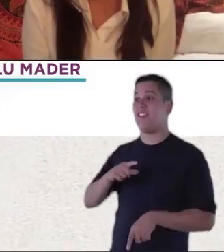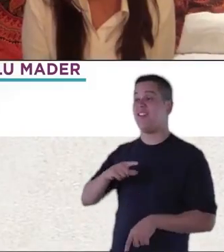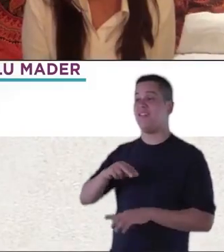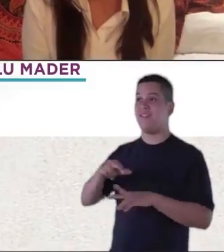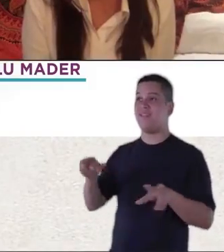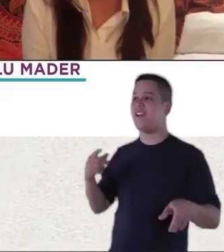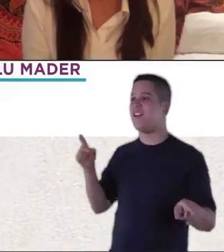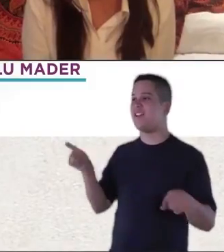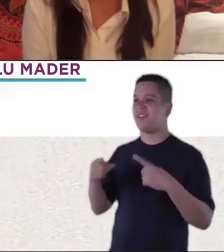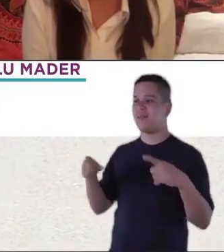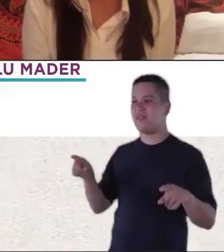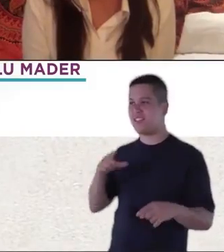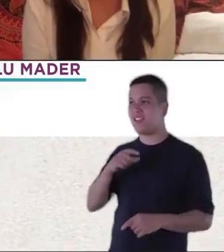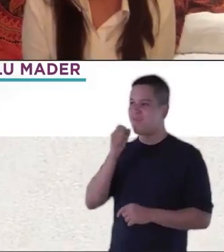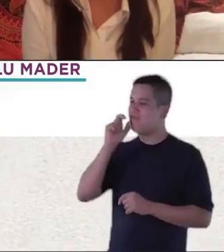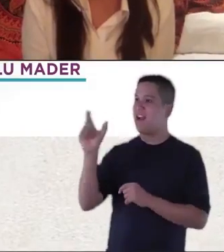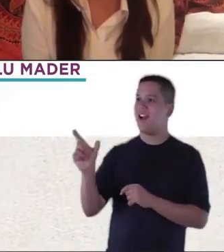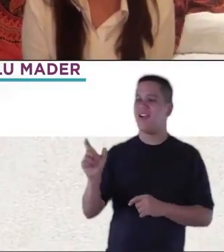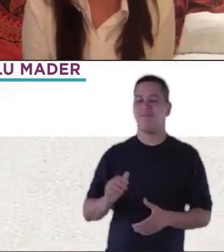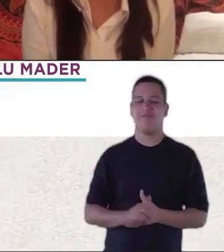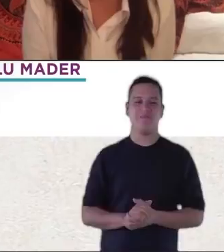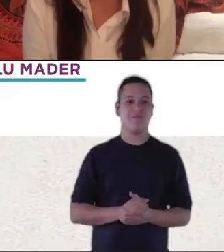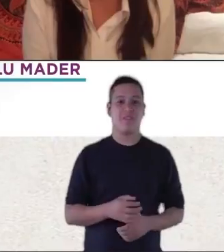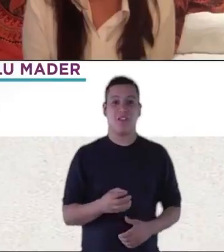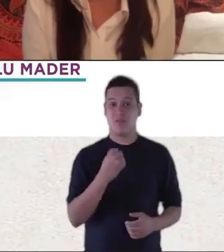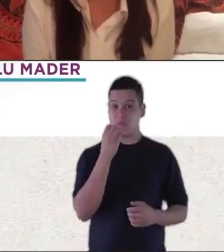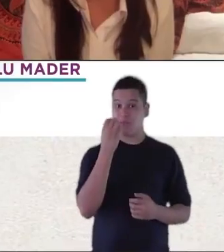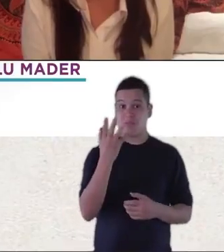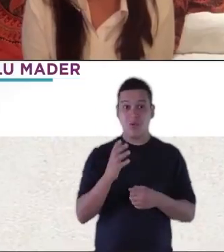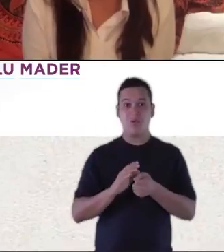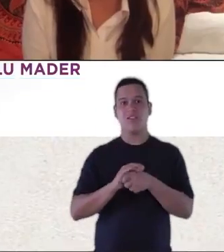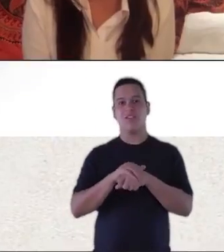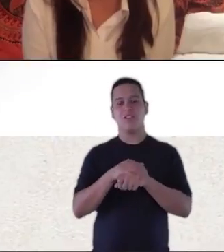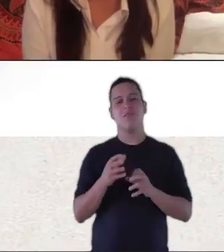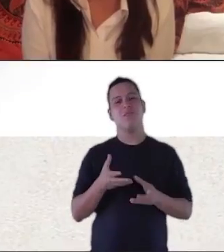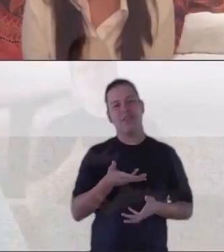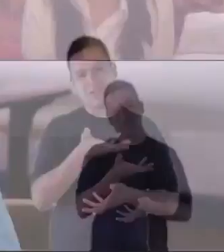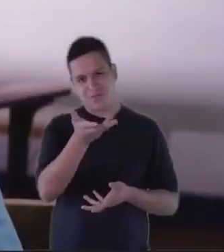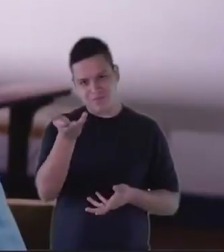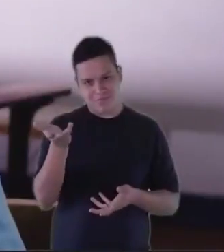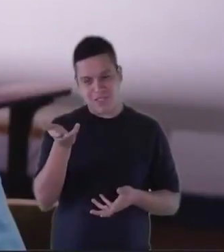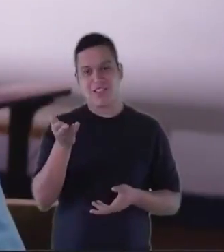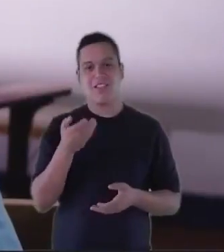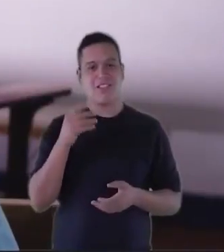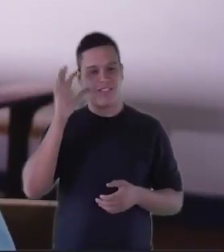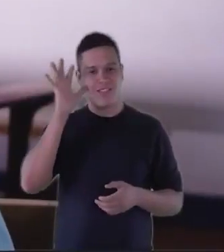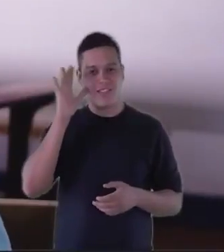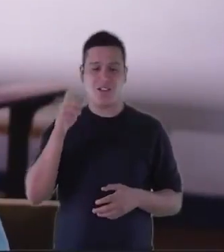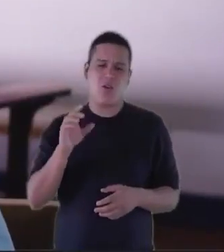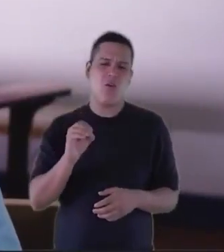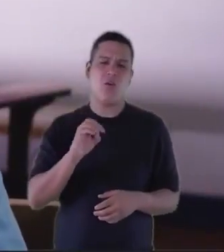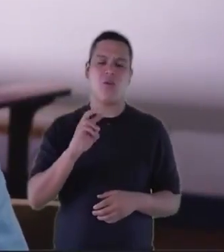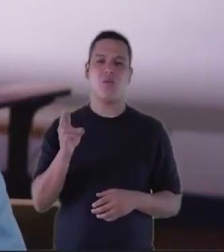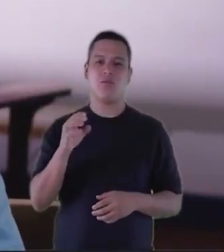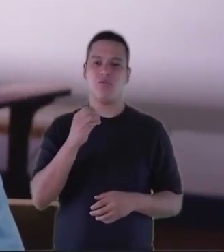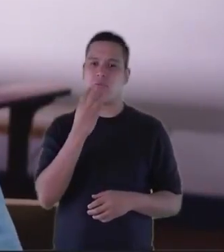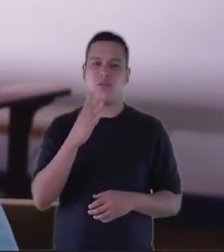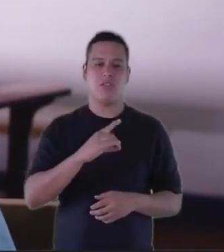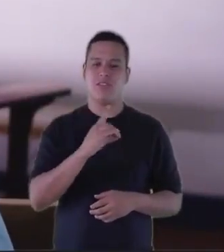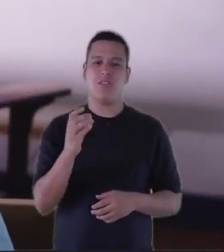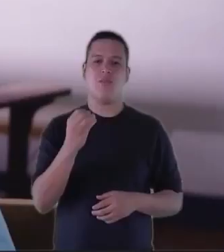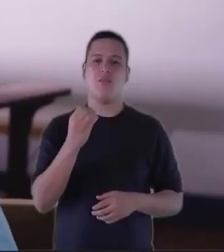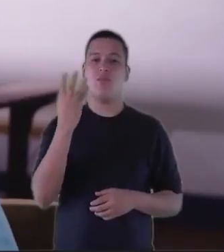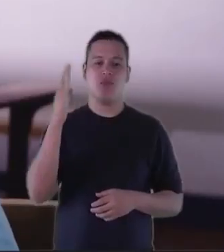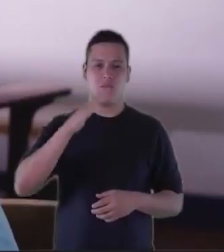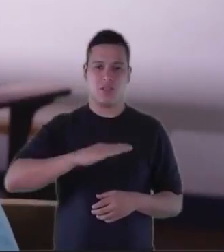né? Gente, muito boa noite para quem está nos assistindo agora. Bom dia, boa tarde para quem assistir depois dessa live que for ao ar. Meu